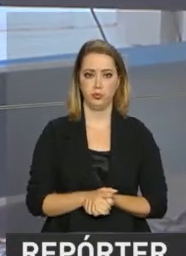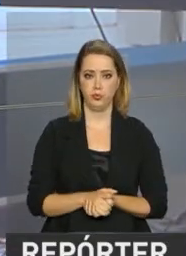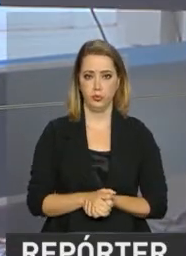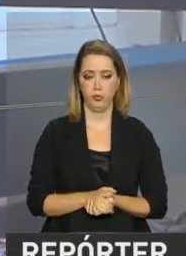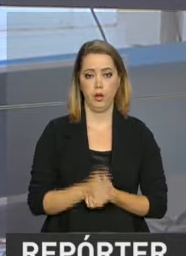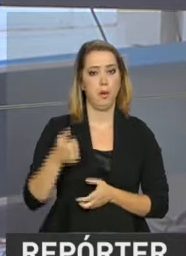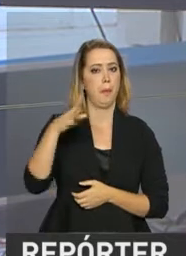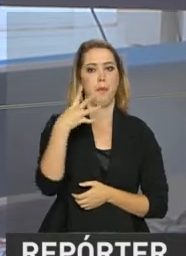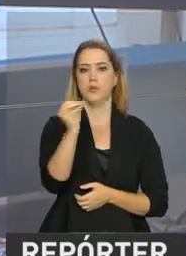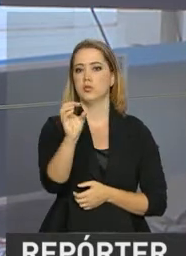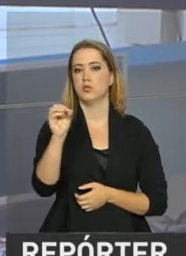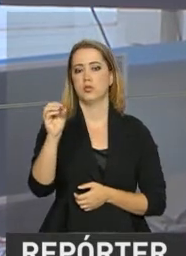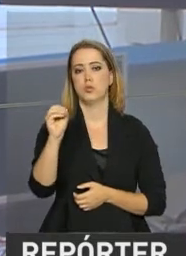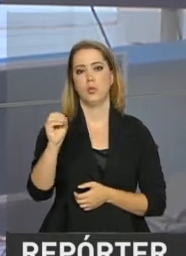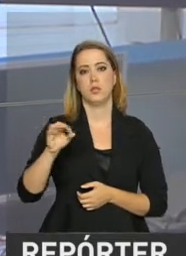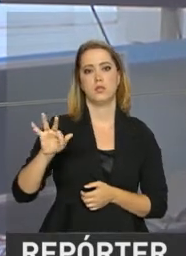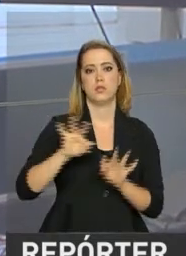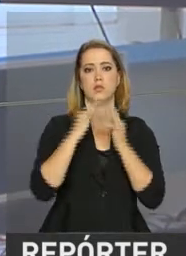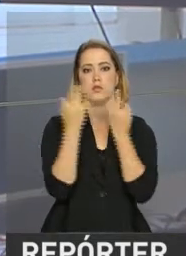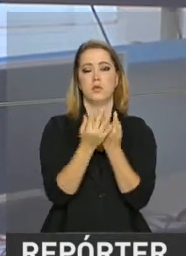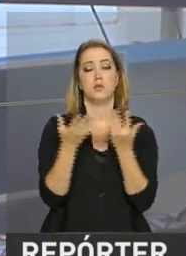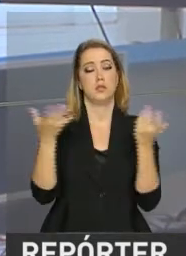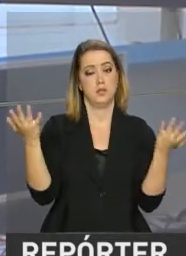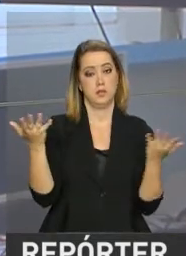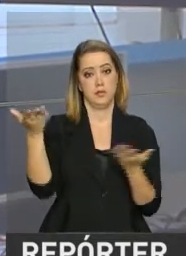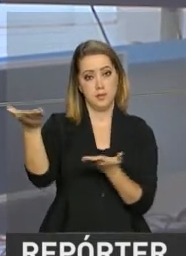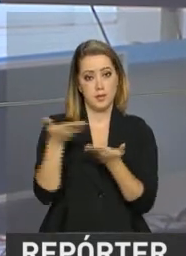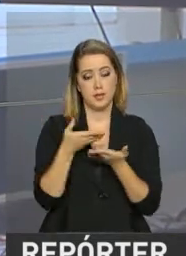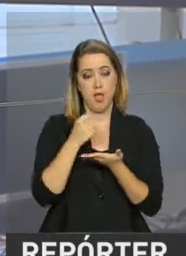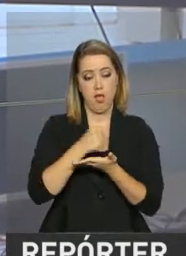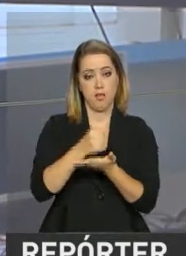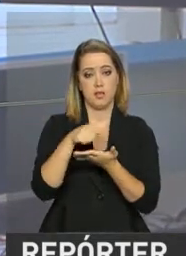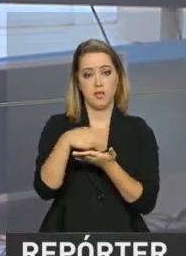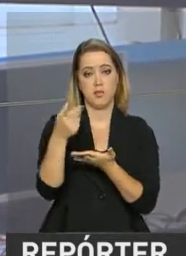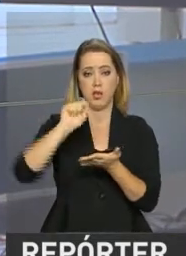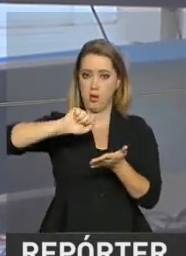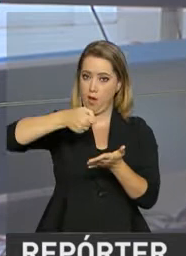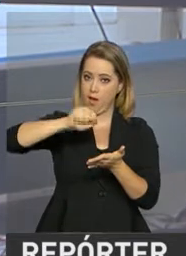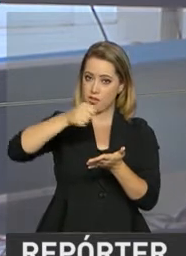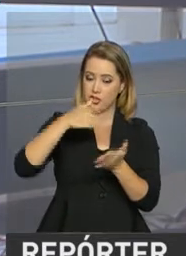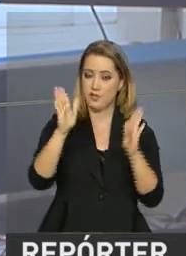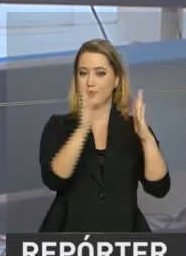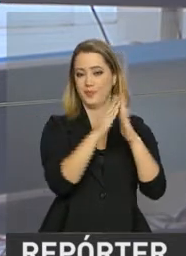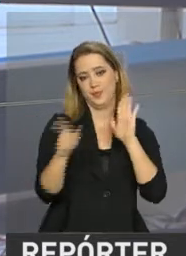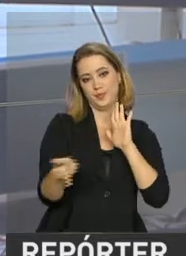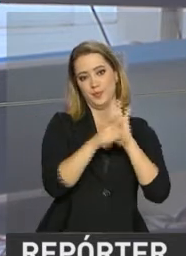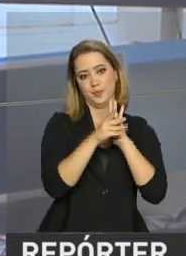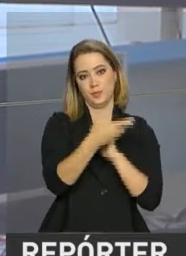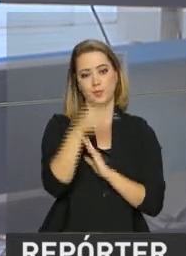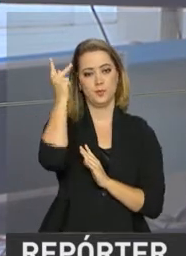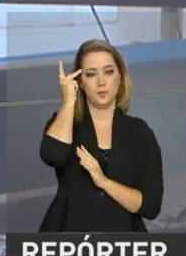400 famílias receberam a chave da casa própria pelo programa minha casa minha vida em mogi das cruzes na grande são paulo o